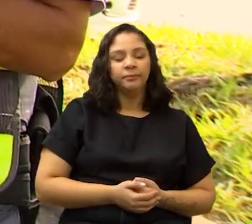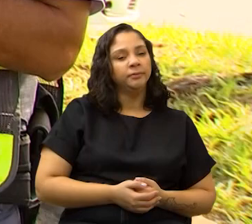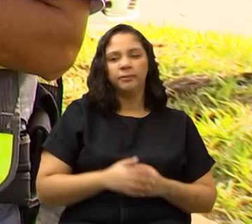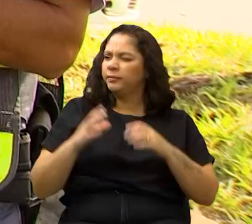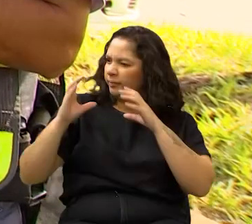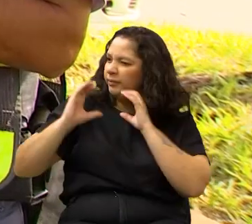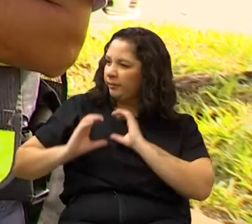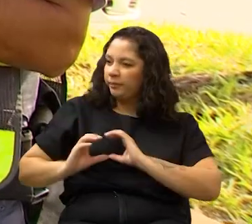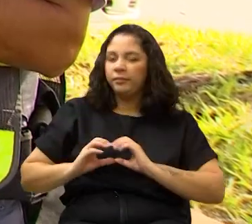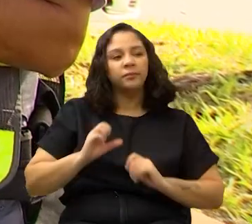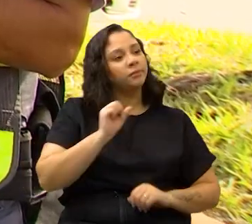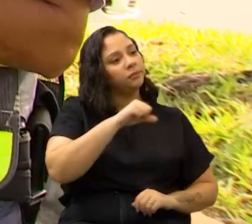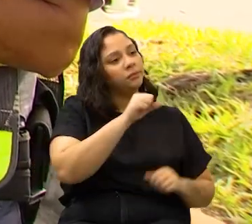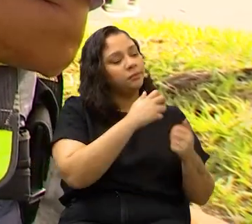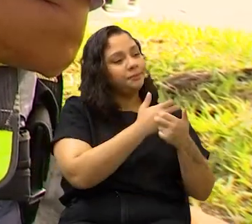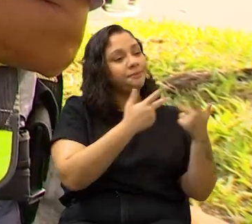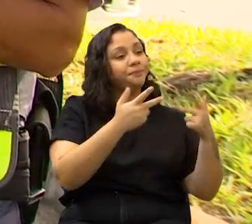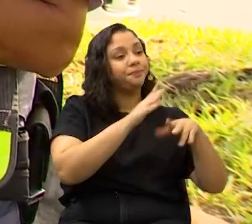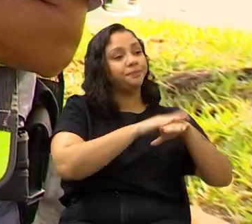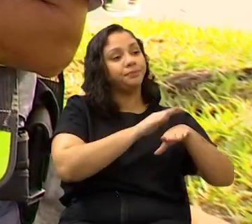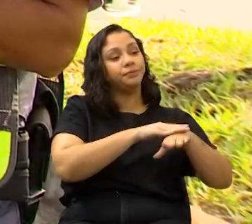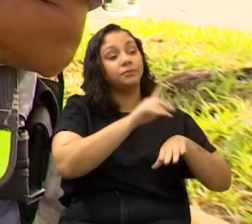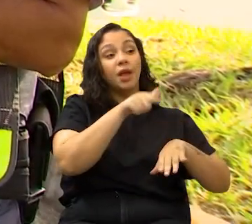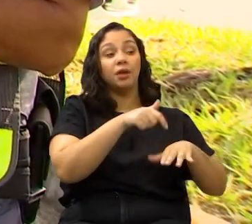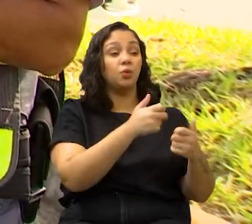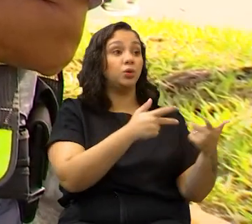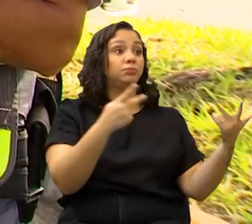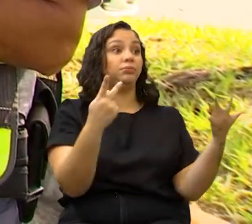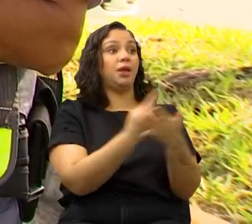acidentes são proporcionados, não é, pelos